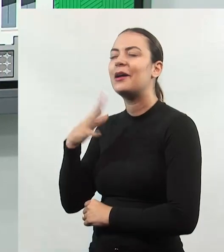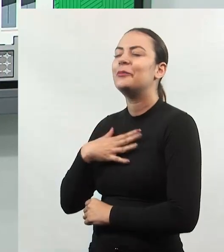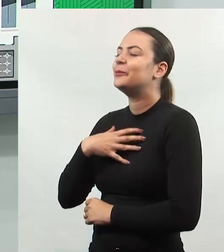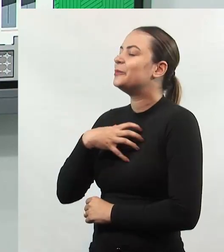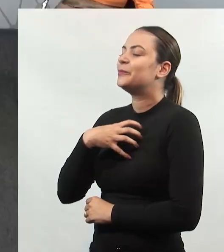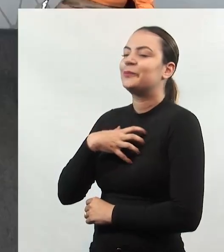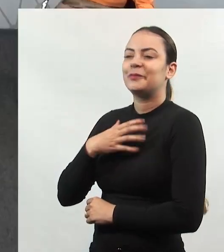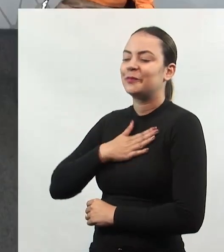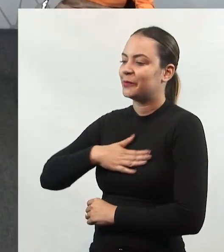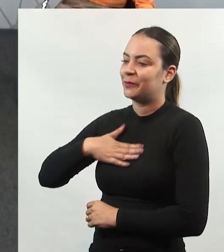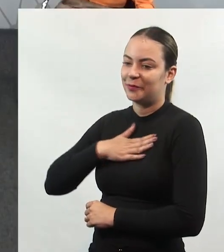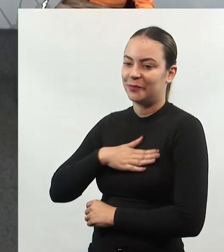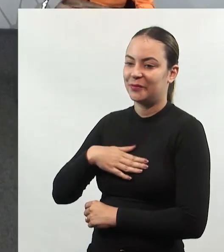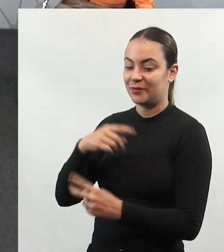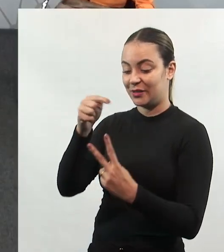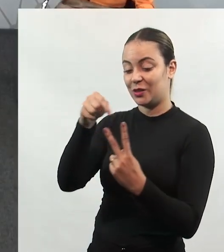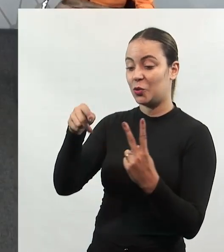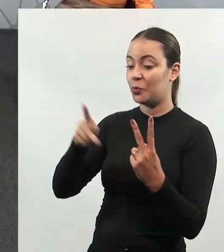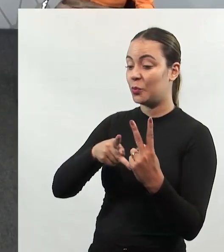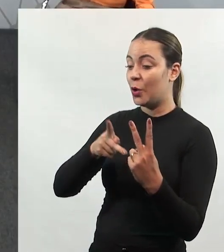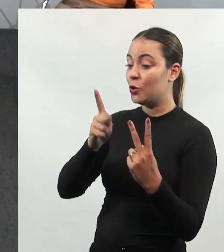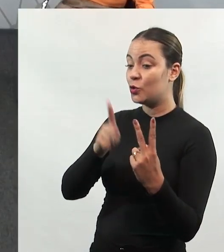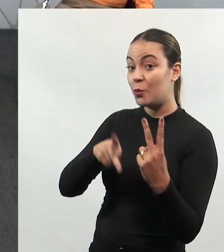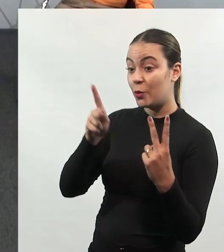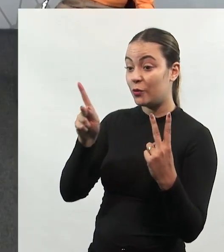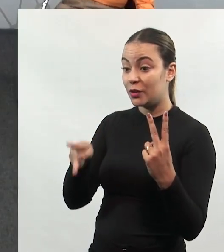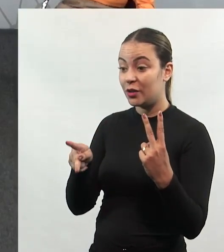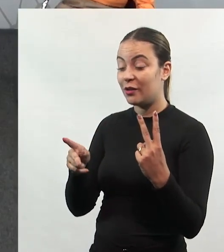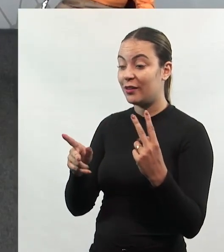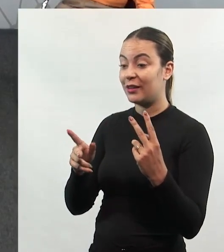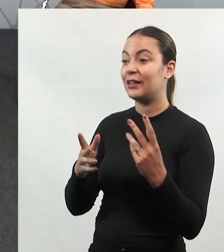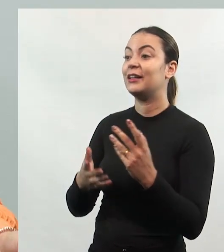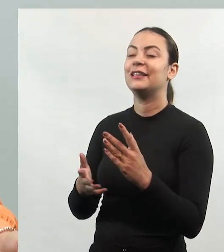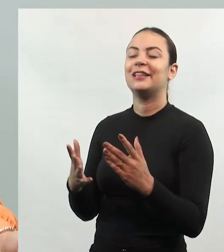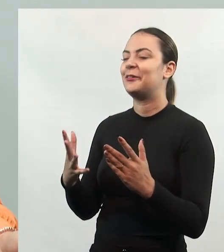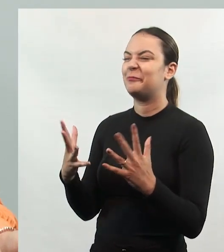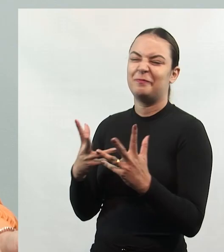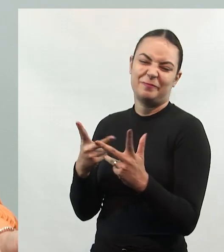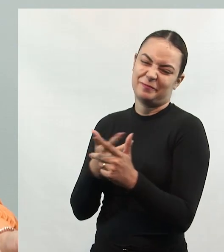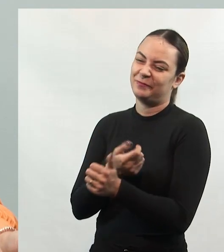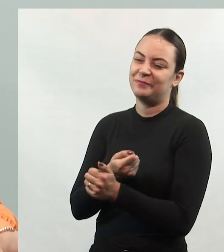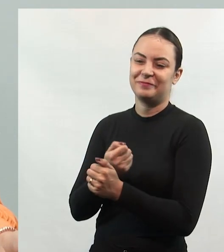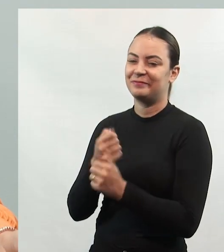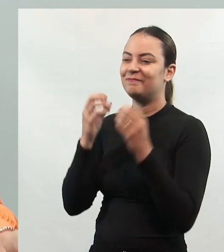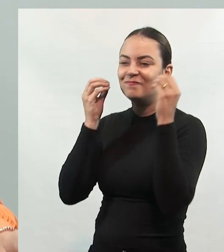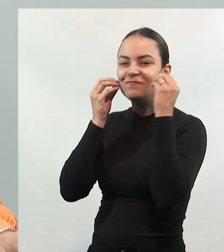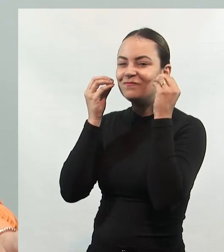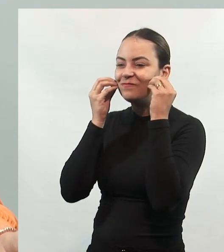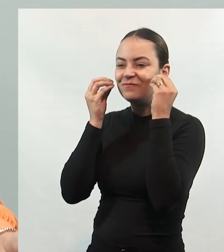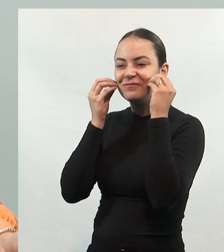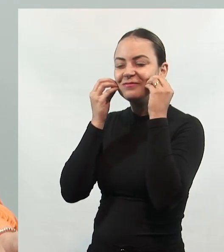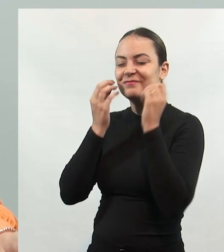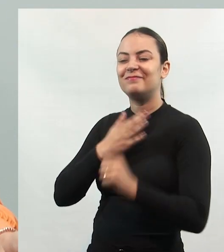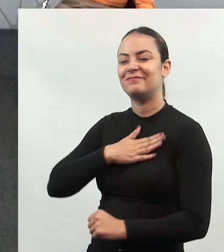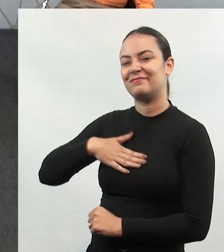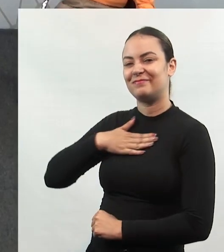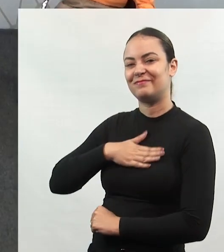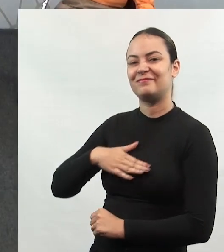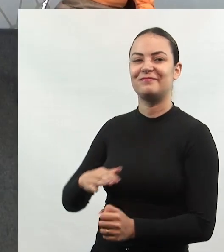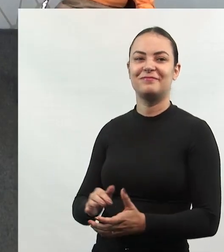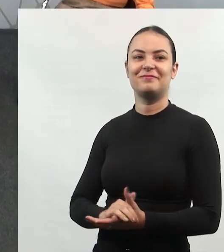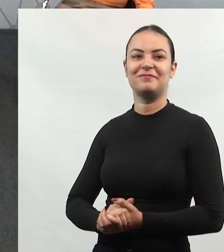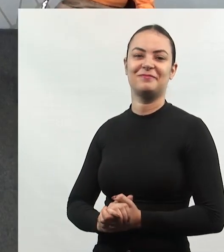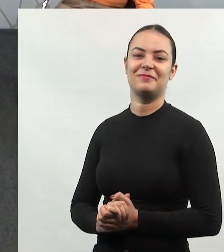internos marcaram muito. Me amarrava muito nos jogos. Professor né, que tinha aquela Sandro, de rivalidade. Educação Física, Professor lembra o Sandrão, Sandro, né? Josimar, também. que treinava a gente